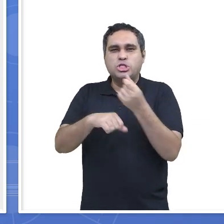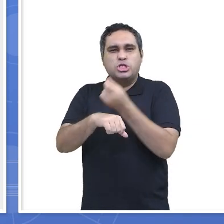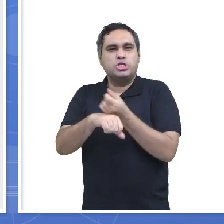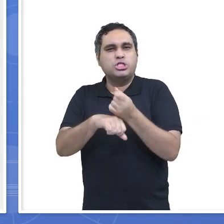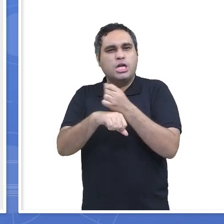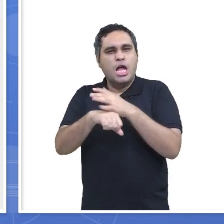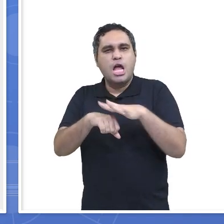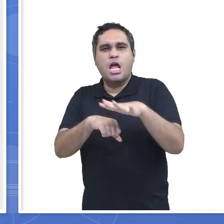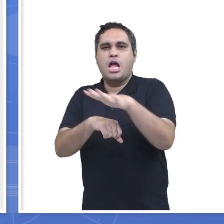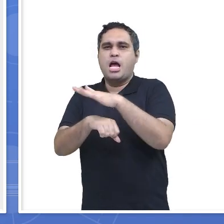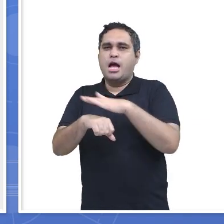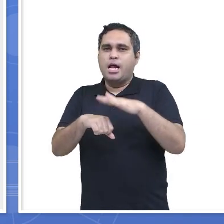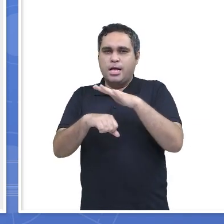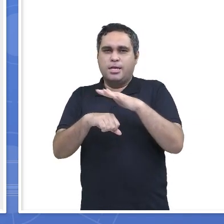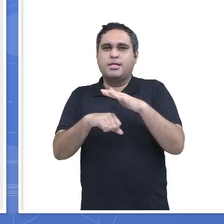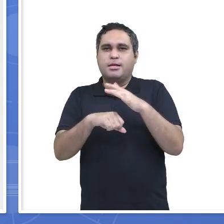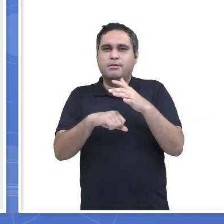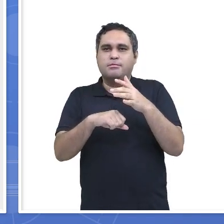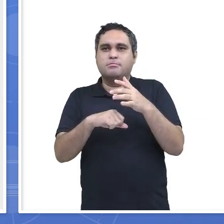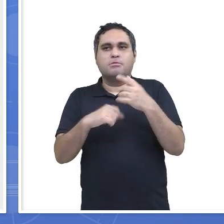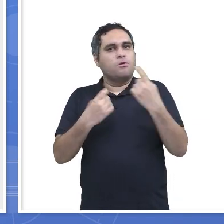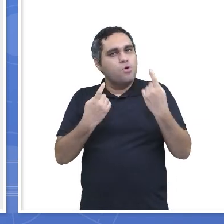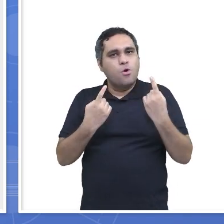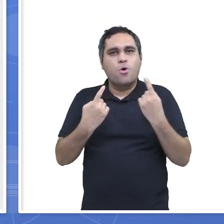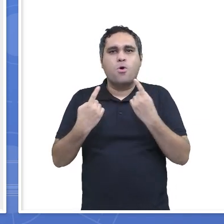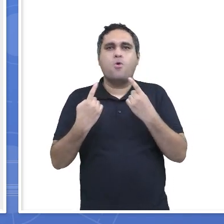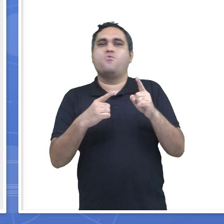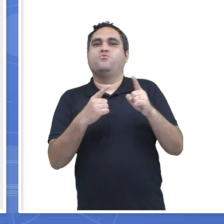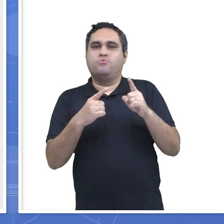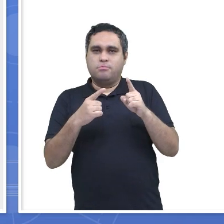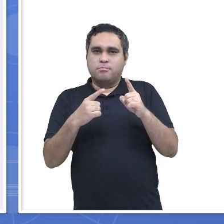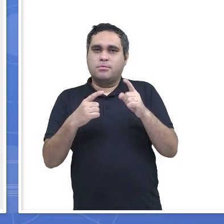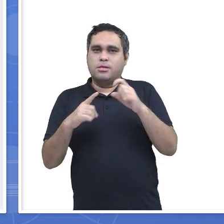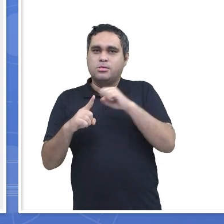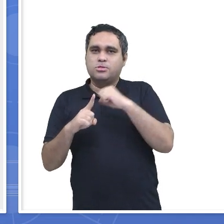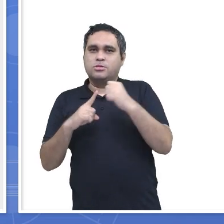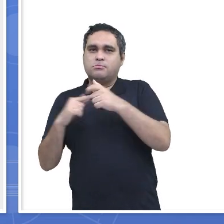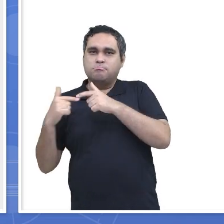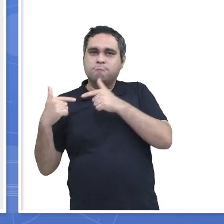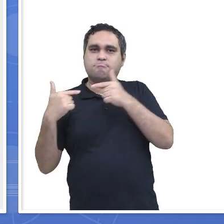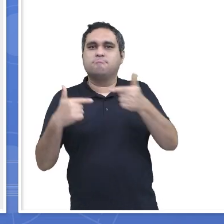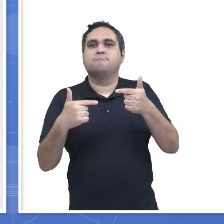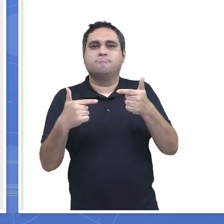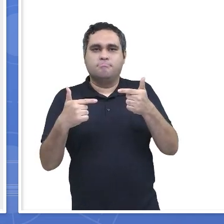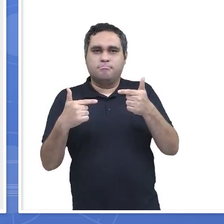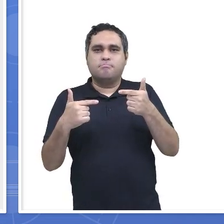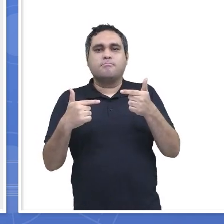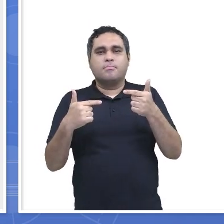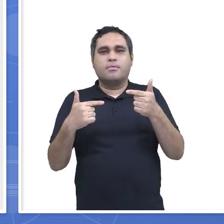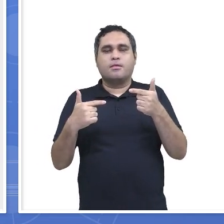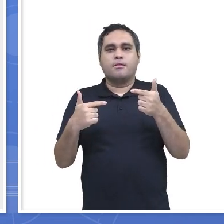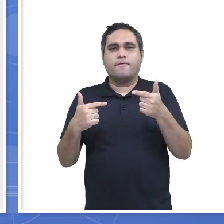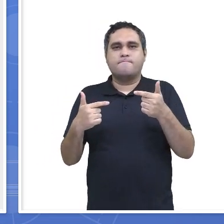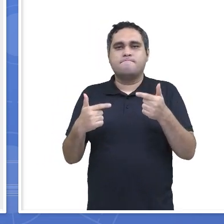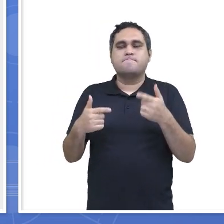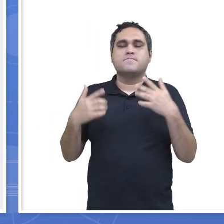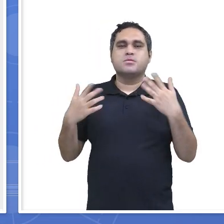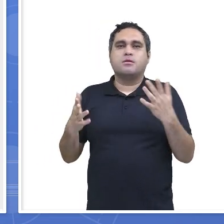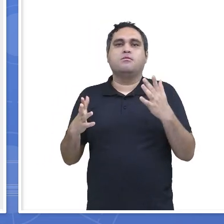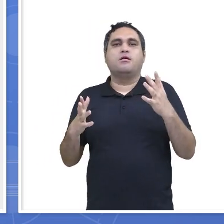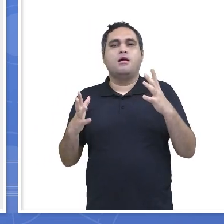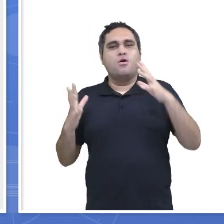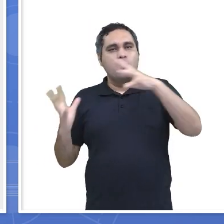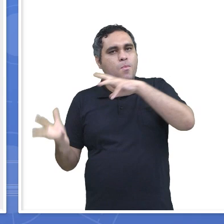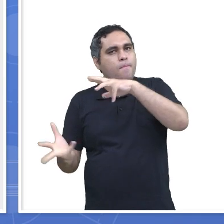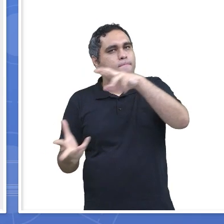que Dias Salazar chamou de movimentos mundiais em rede, né, pela justiça global. Então,